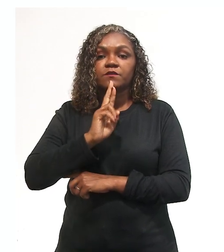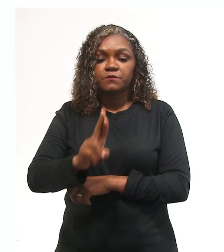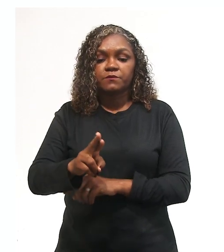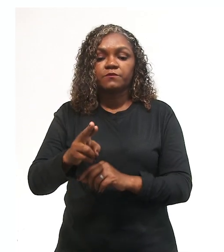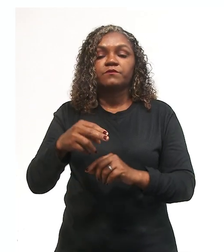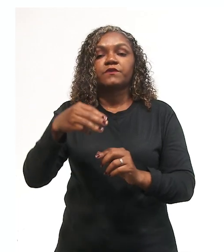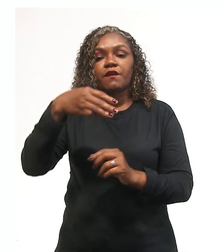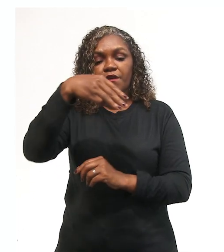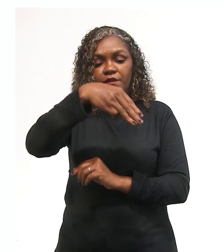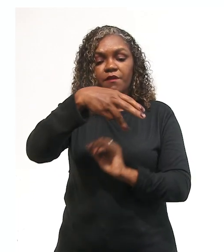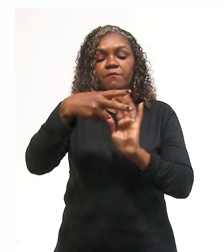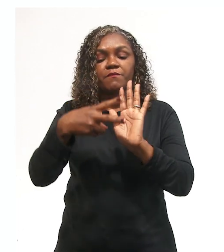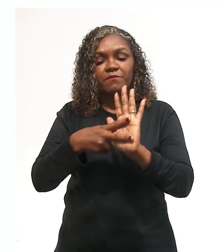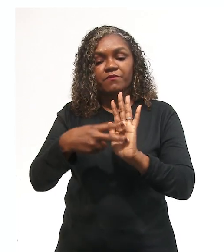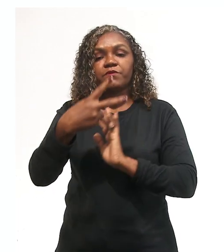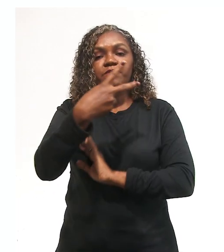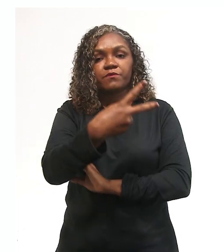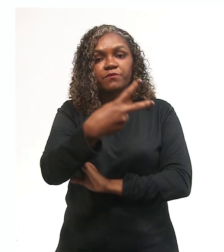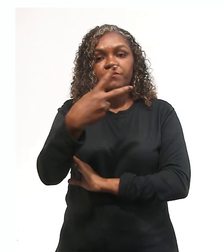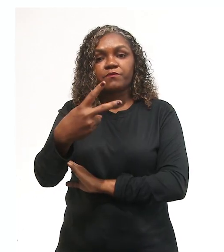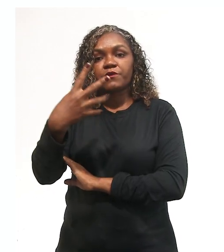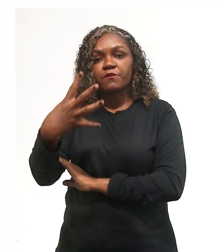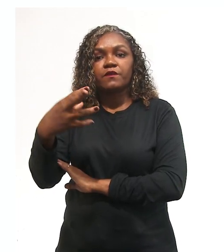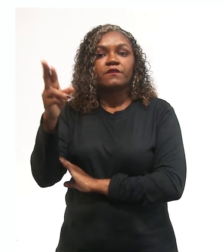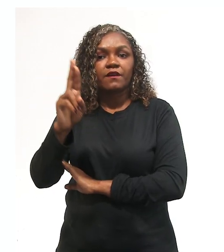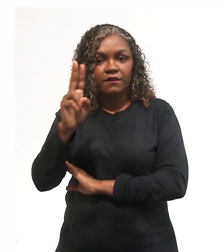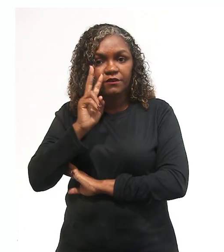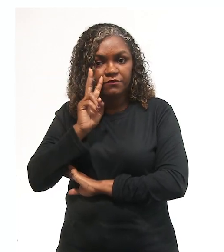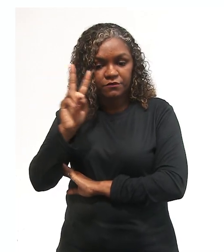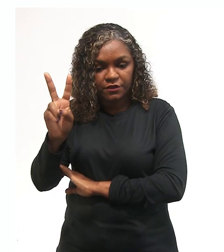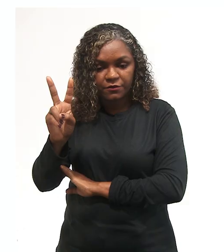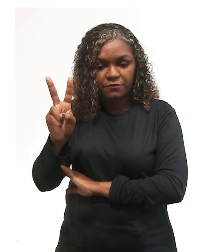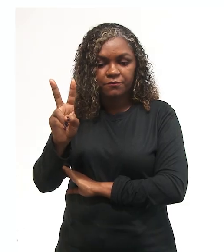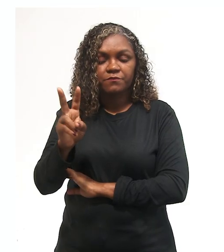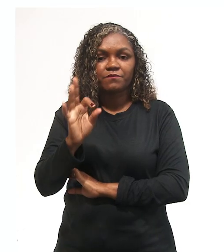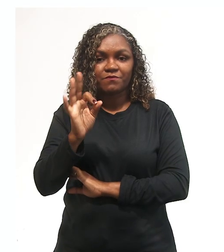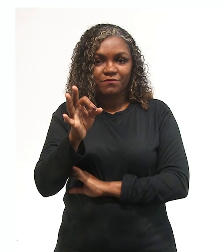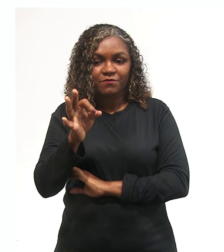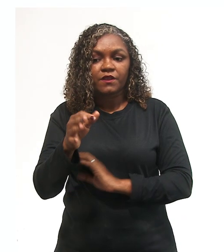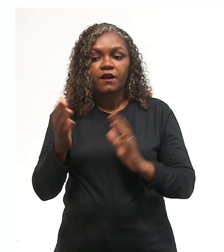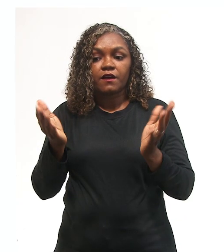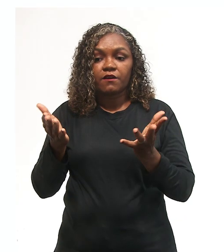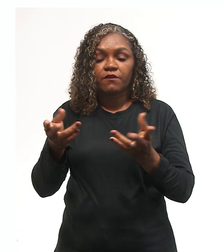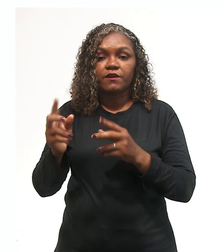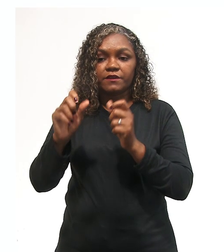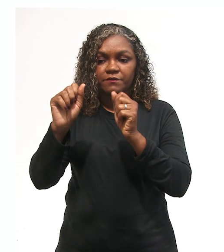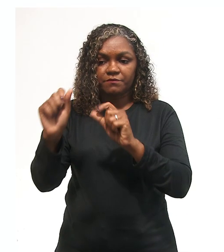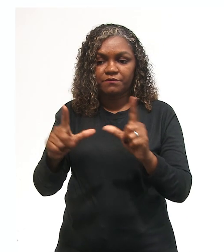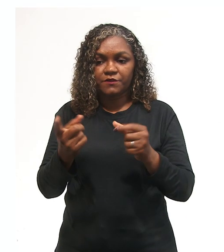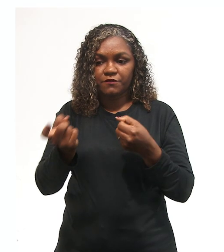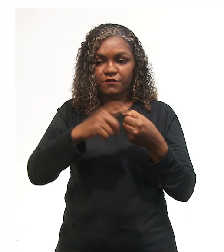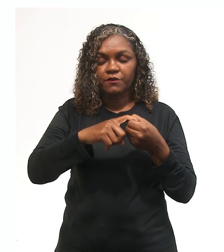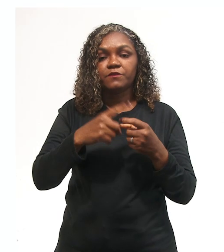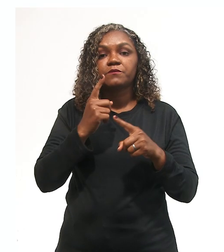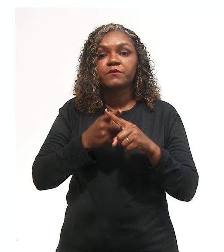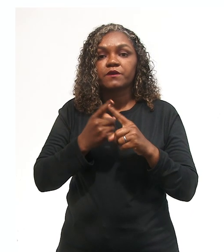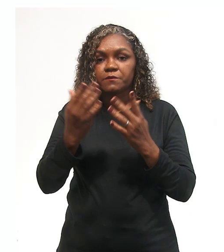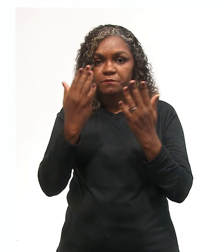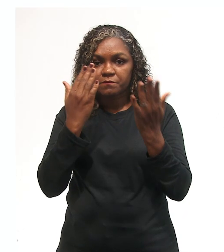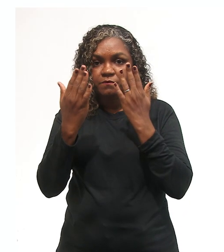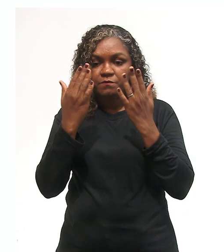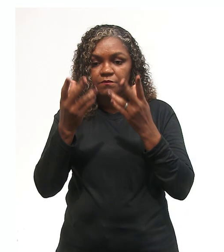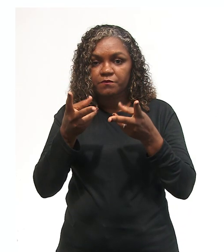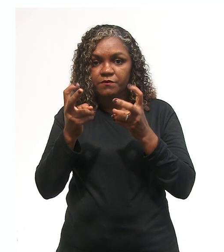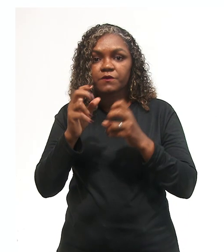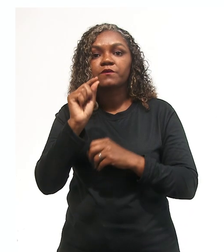R$224, tá? Então, agora, voltando lá para a nossa outra tela, a gente verificou que também,